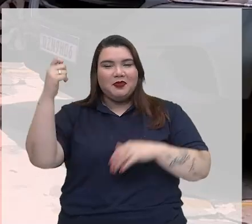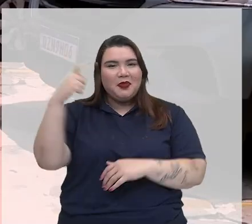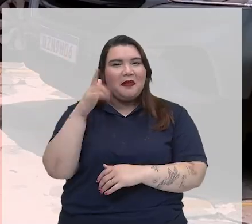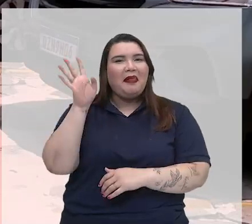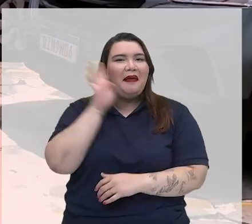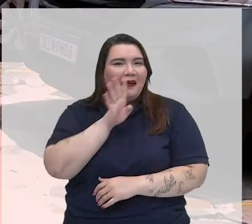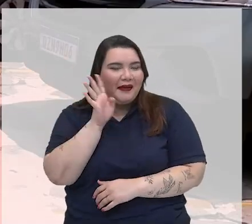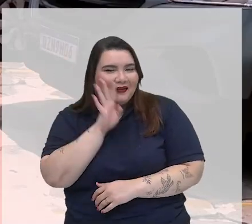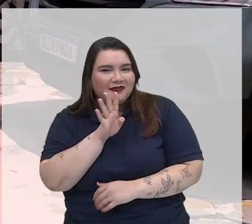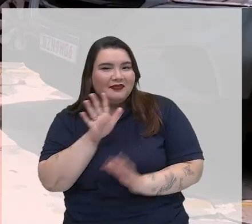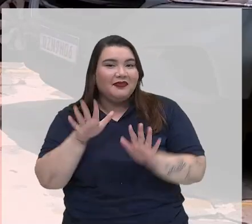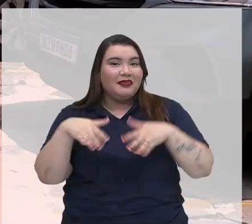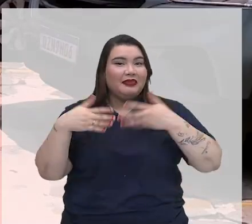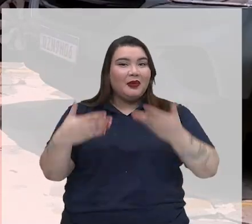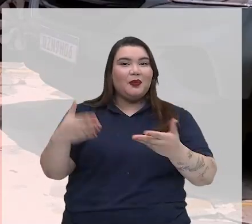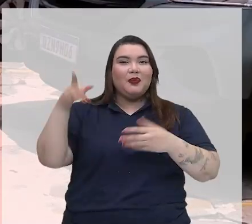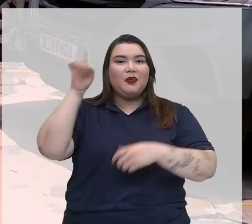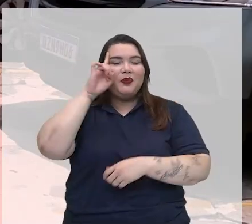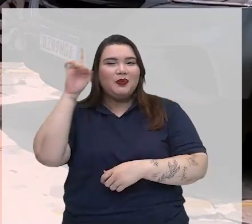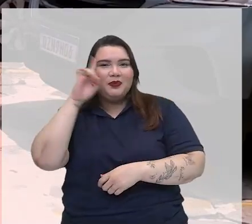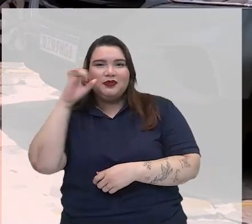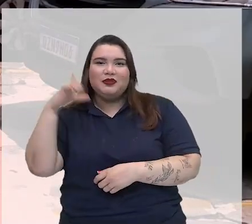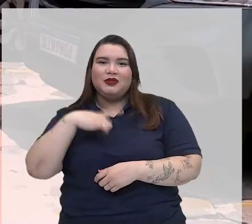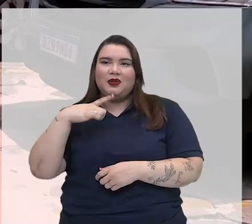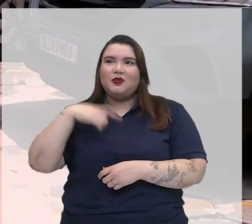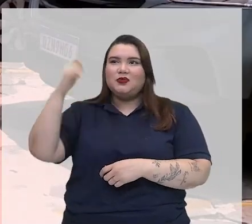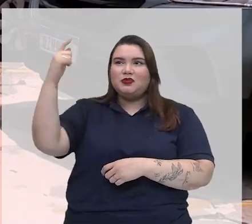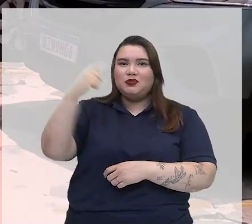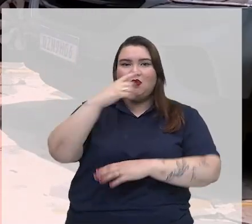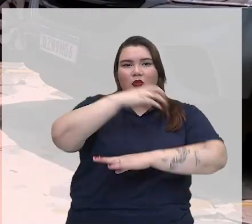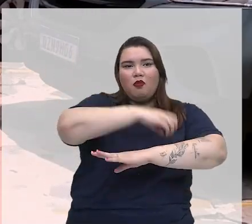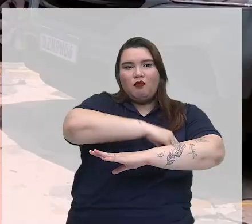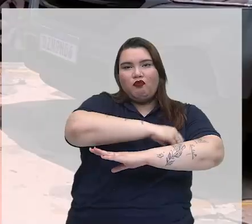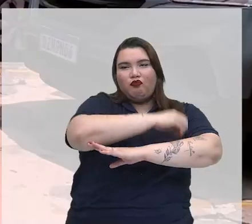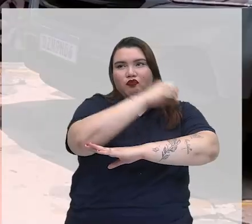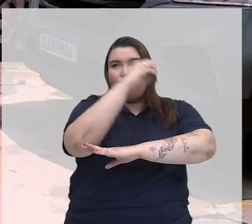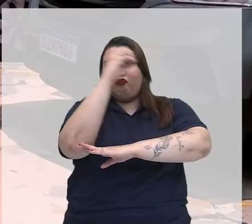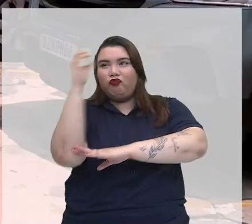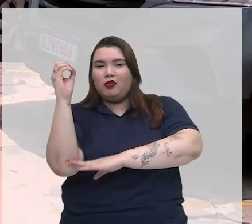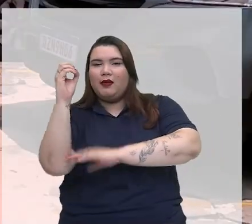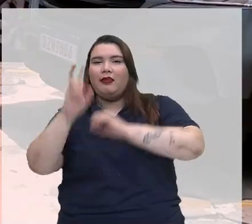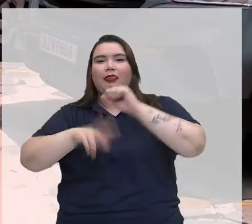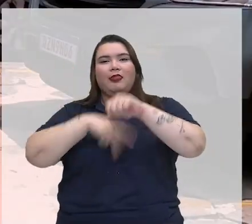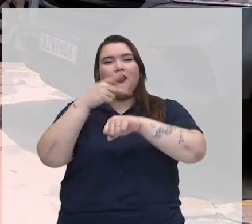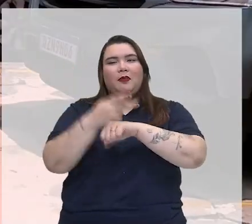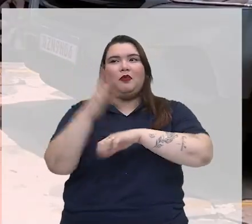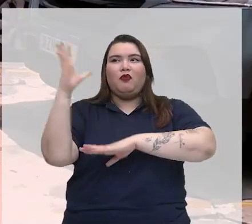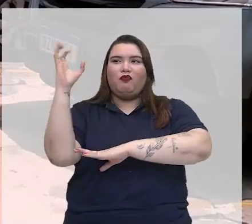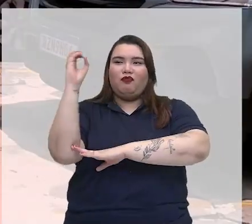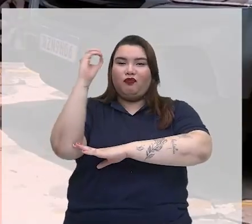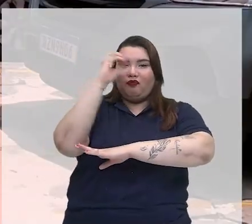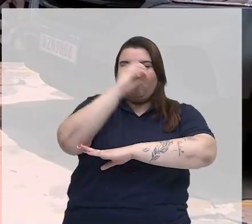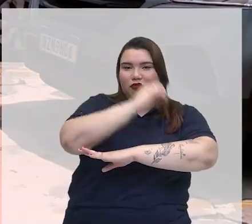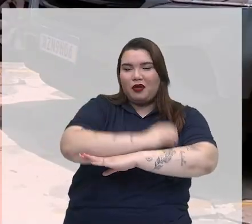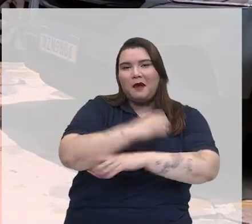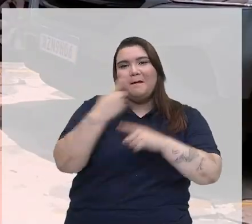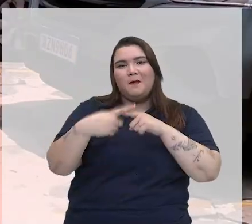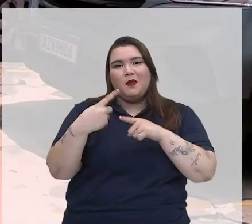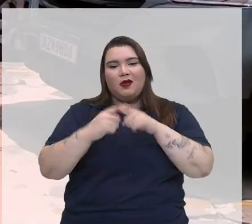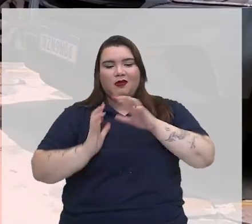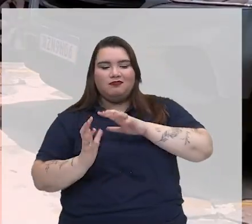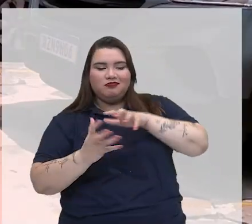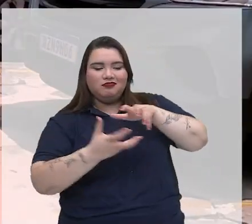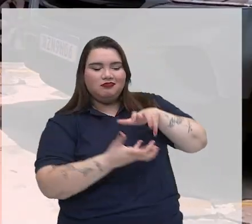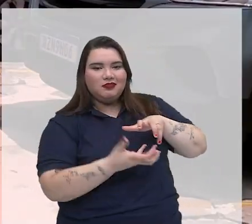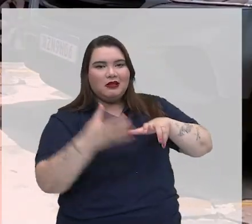né? Assim, todos os dias temos o Sol surgindo, brilhando e se pondo, graças ao giro da nossa